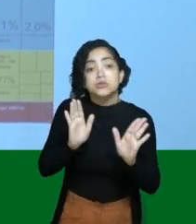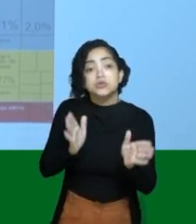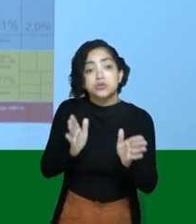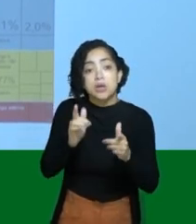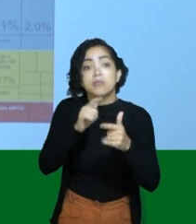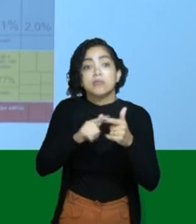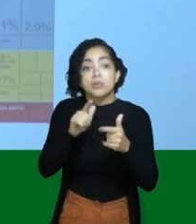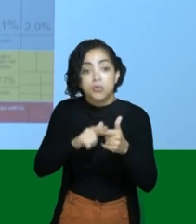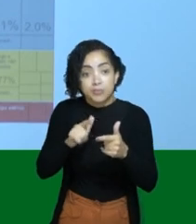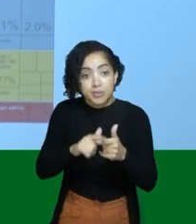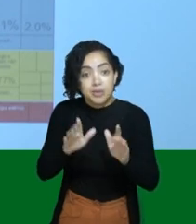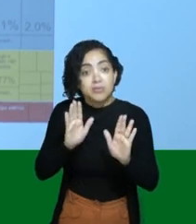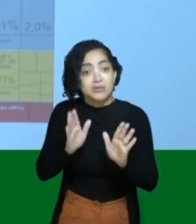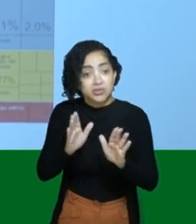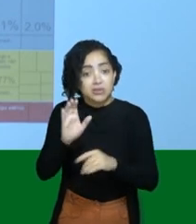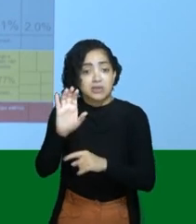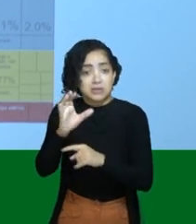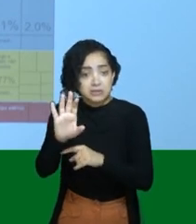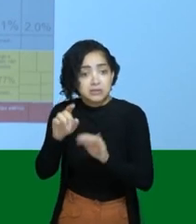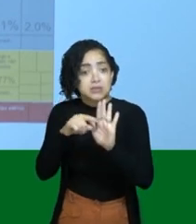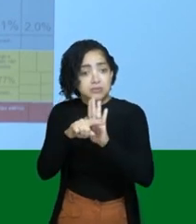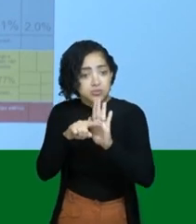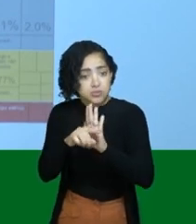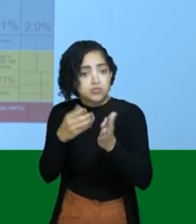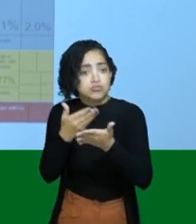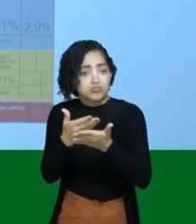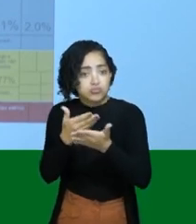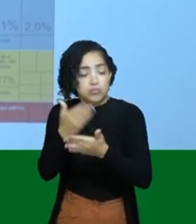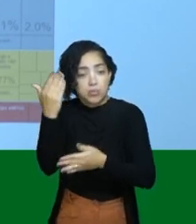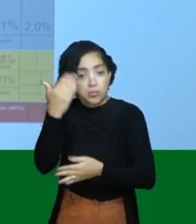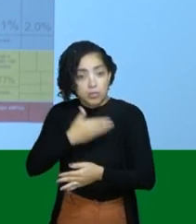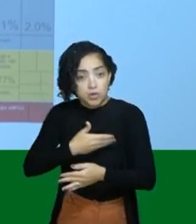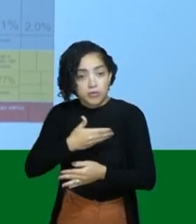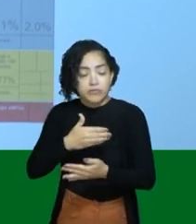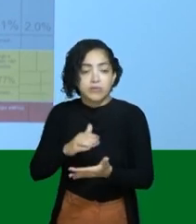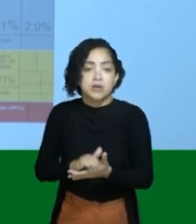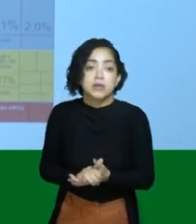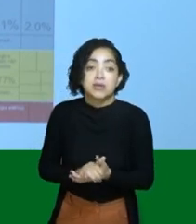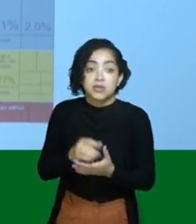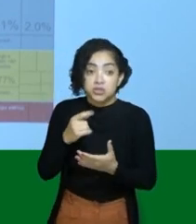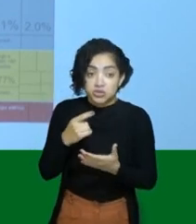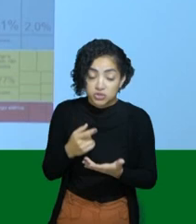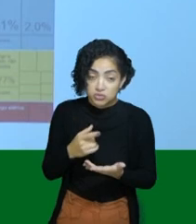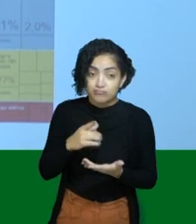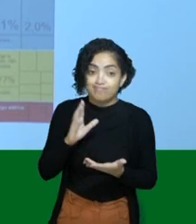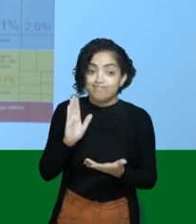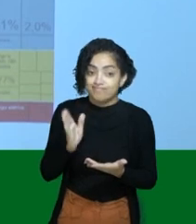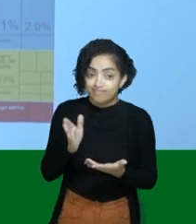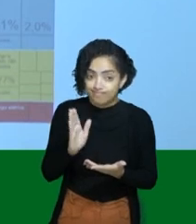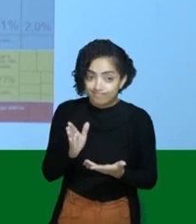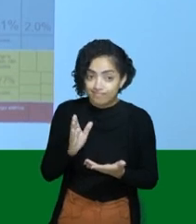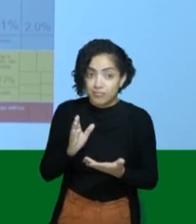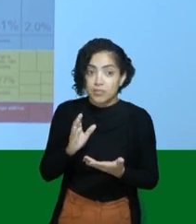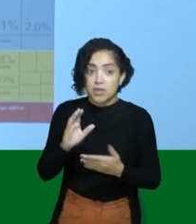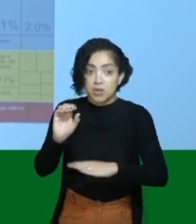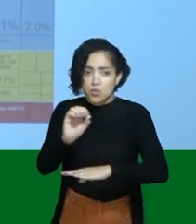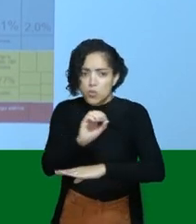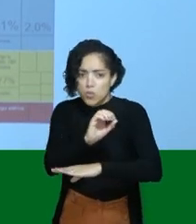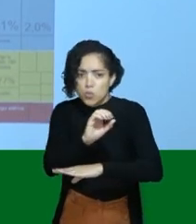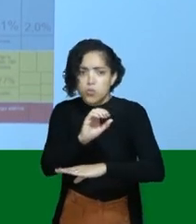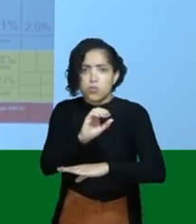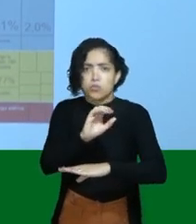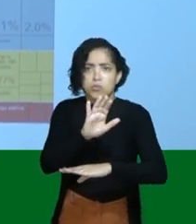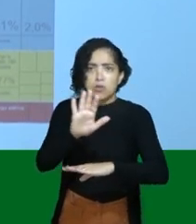estamos tendo problemas, isso já está na ciência, mas não no público. Nós já estamos tendo, no Centro-Oeste, casos